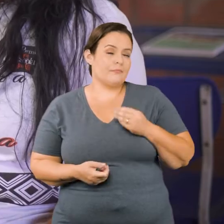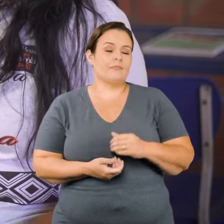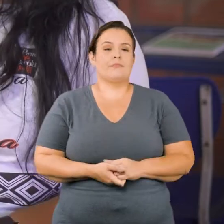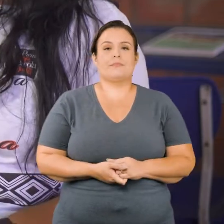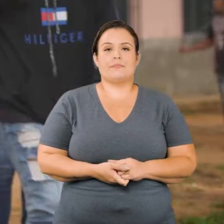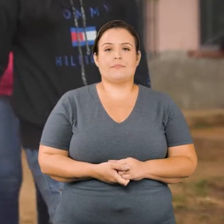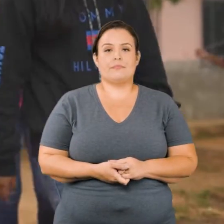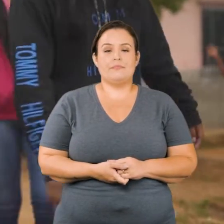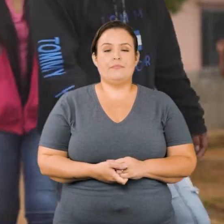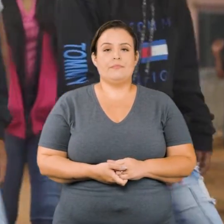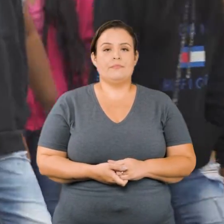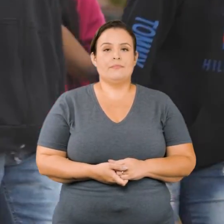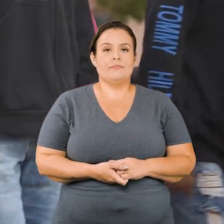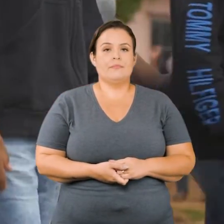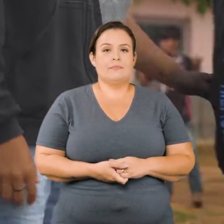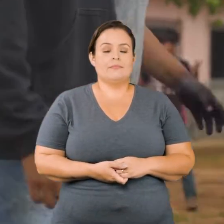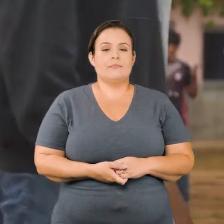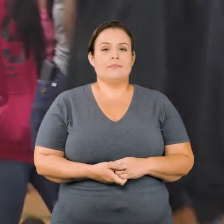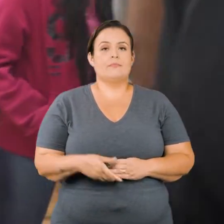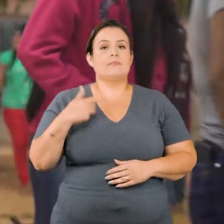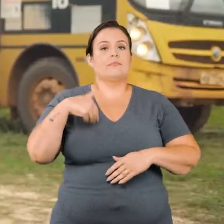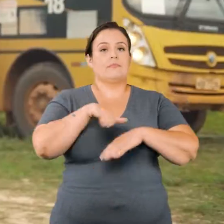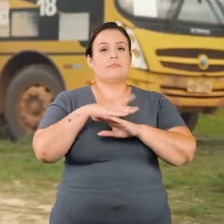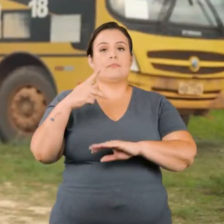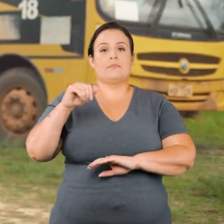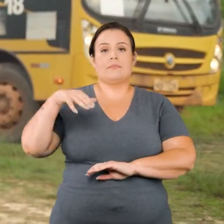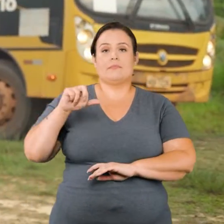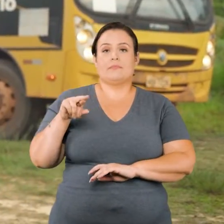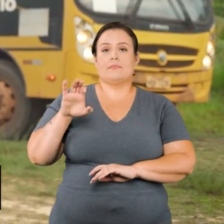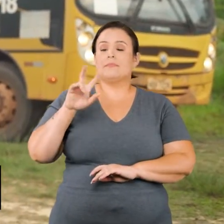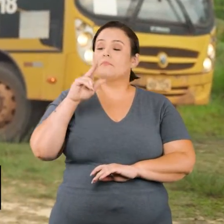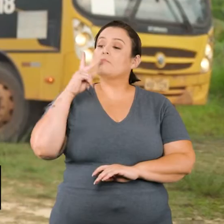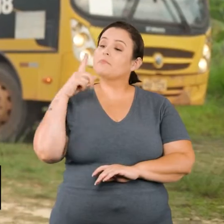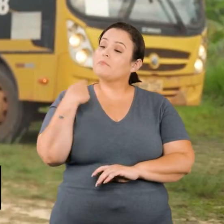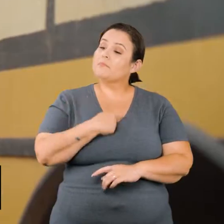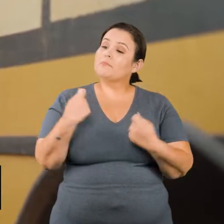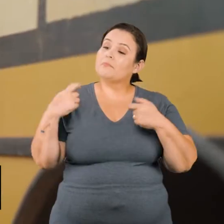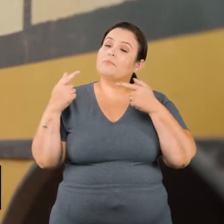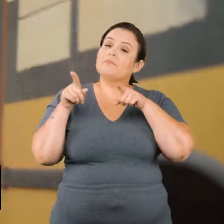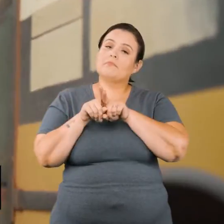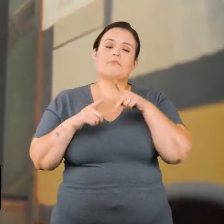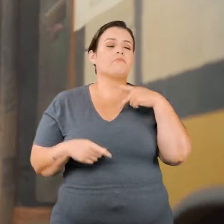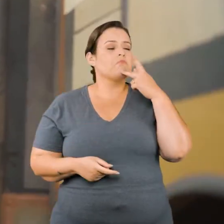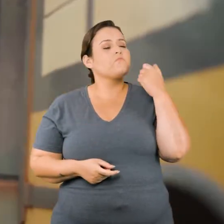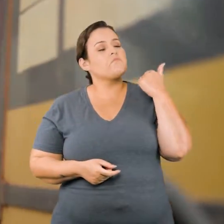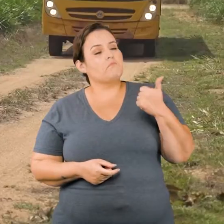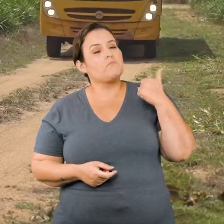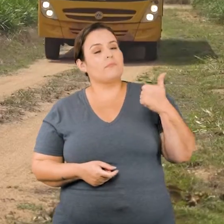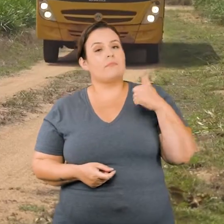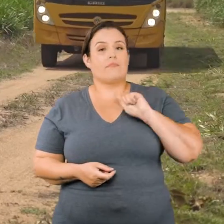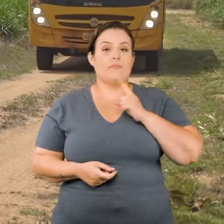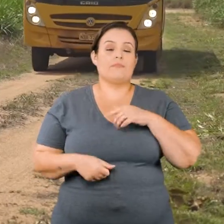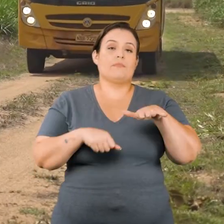corporal masculina. Os jovens entram em um ônibus escolar com a professora. Então, quando eu conversei com o Pamaré, eu falei, Pamaré, a gente vai precisar de parceiros. Aí o